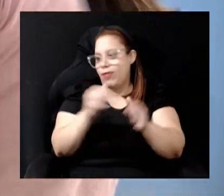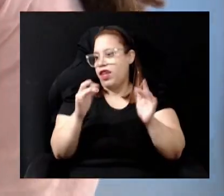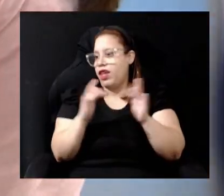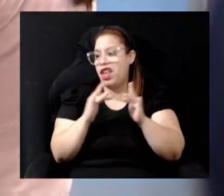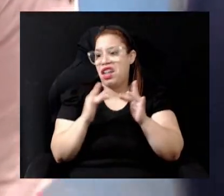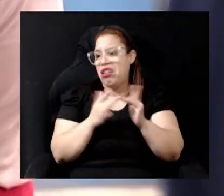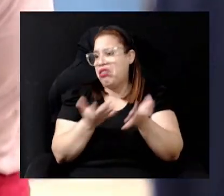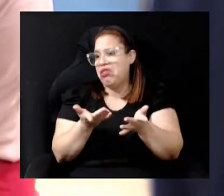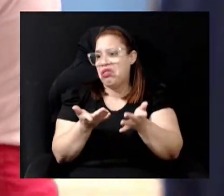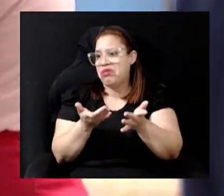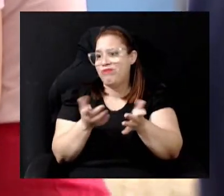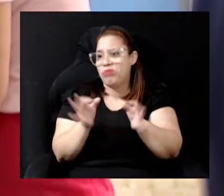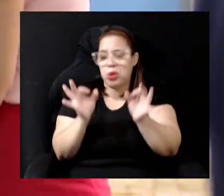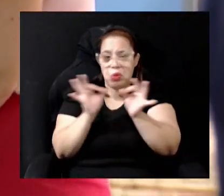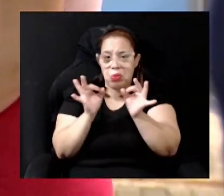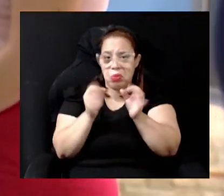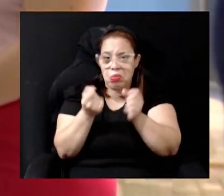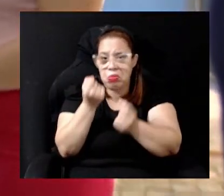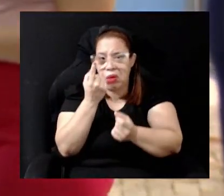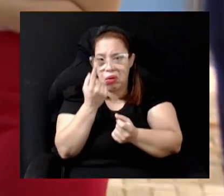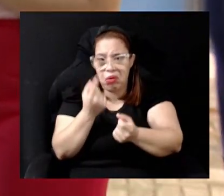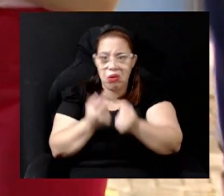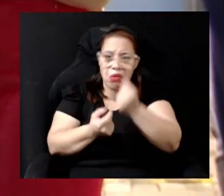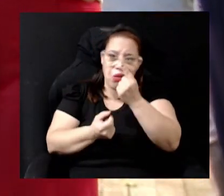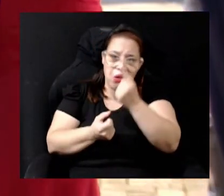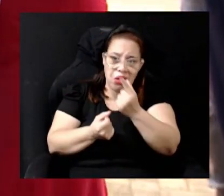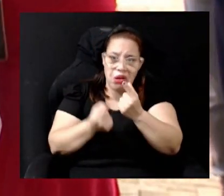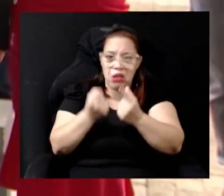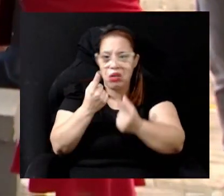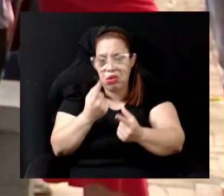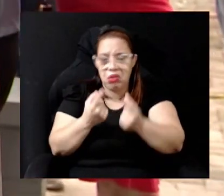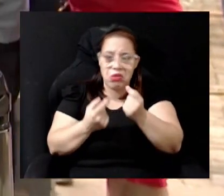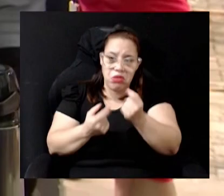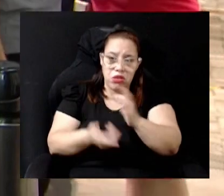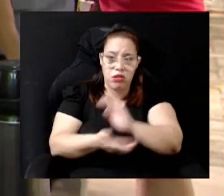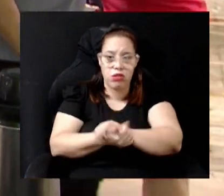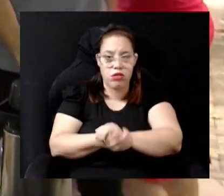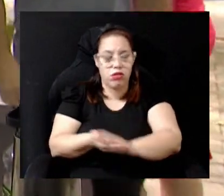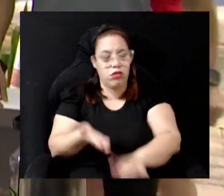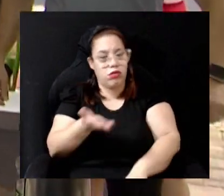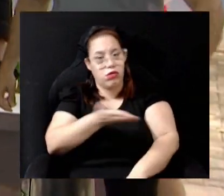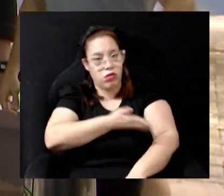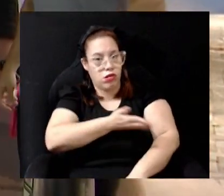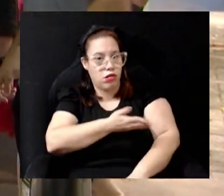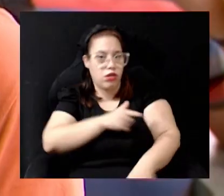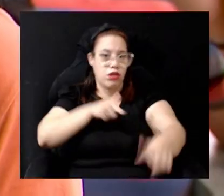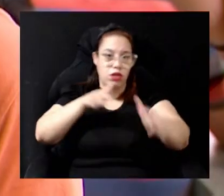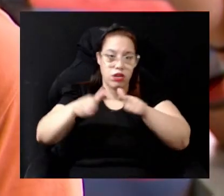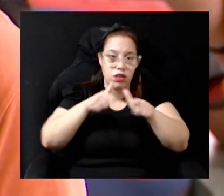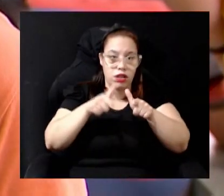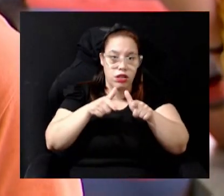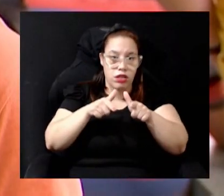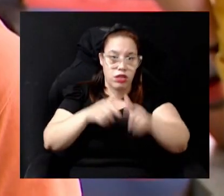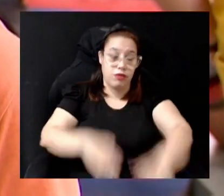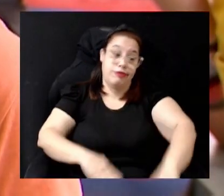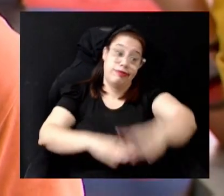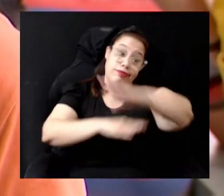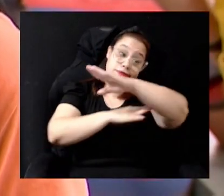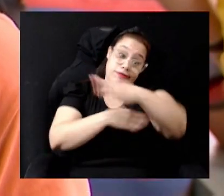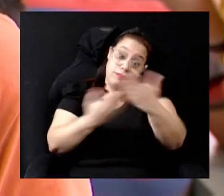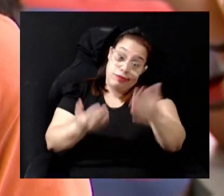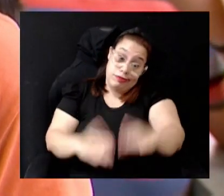né? Motivação para você estar integrada com os colegas de trabalho, porque a gente passa mais tempo na Câmara do que em casa, na verdade,